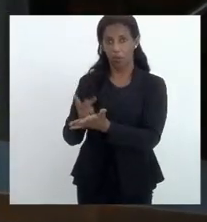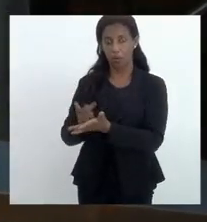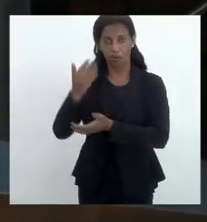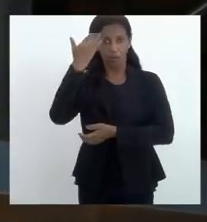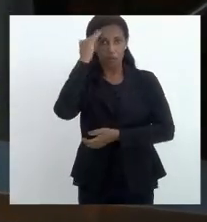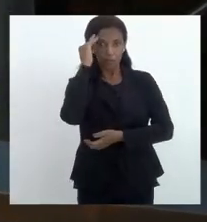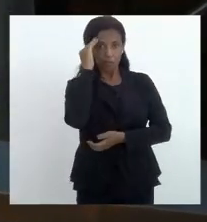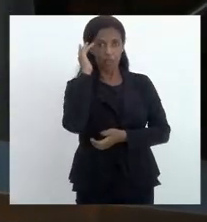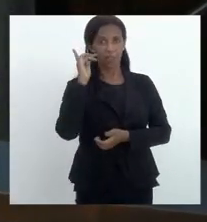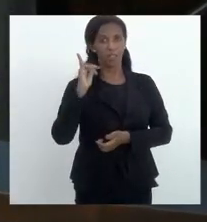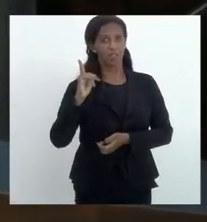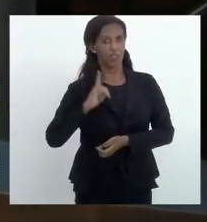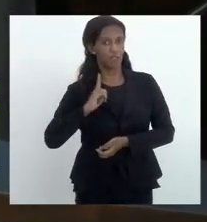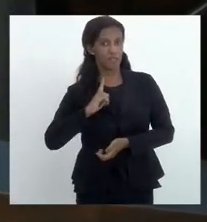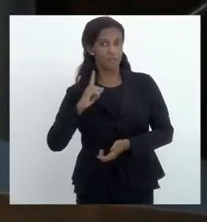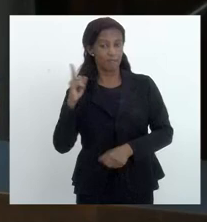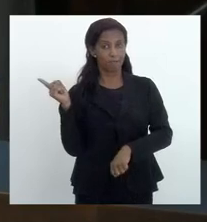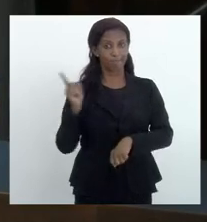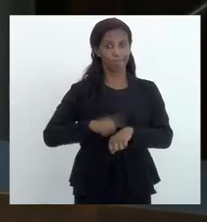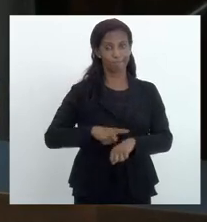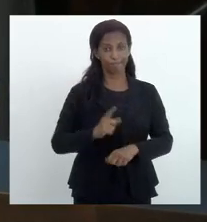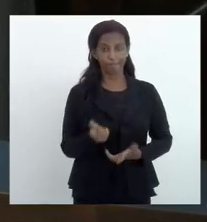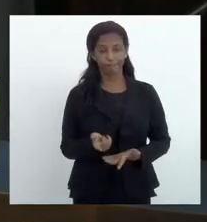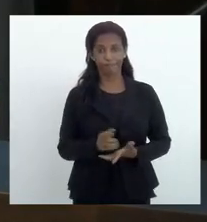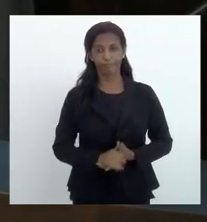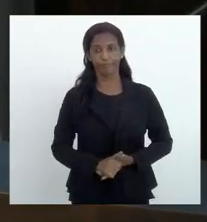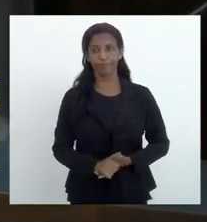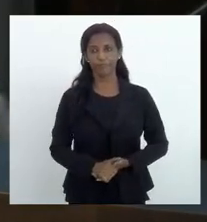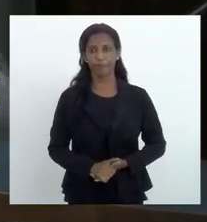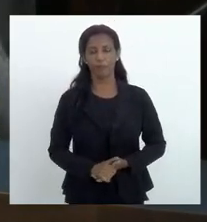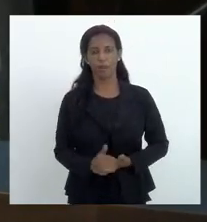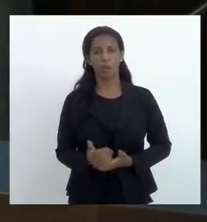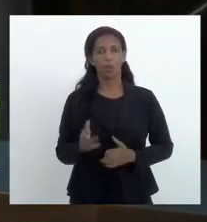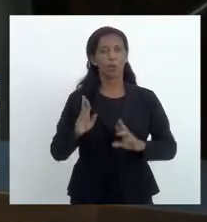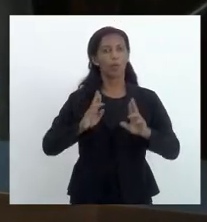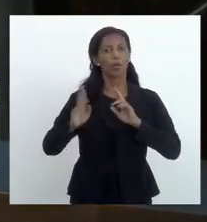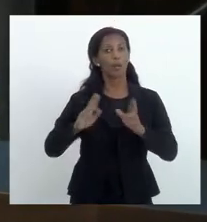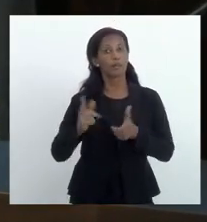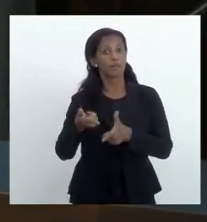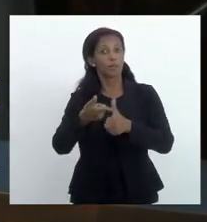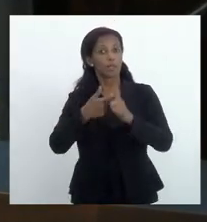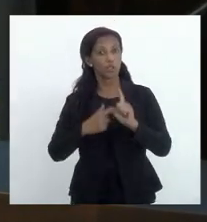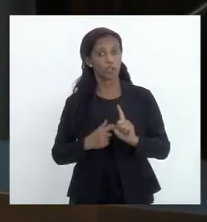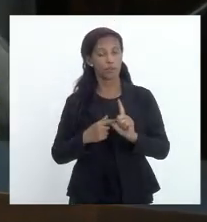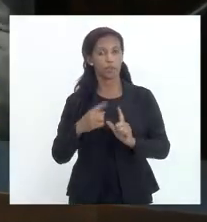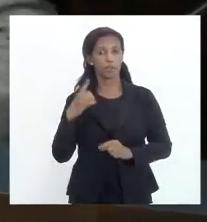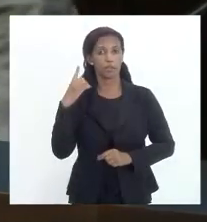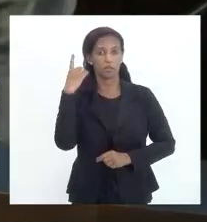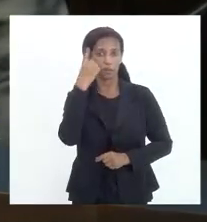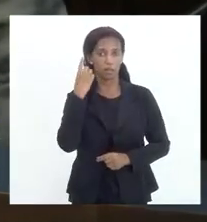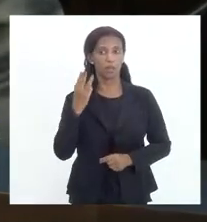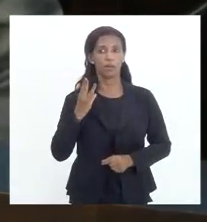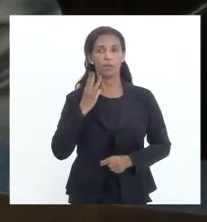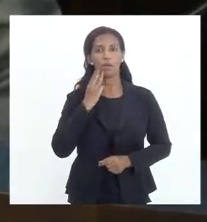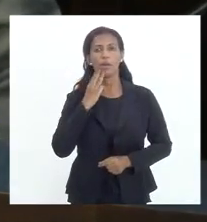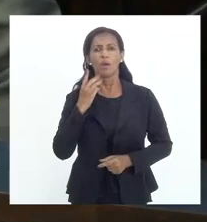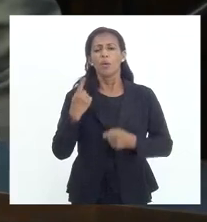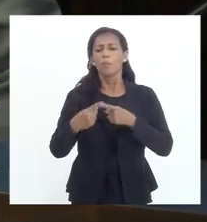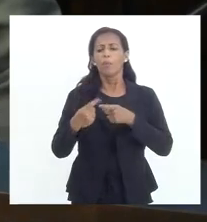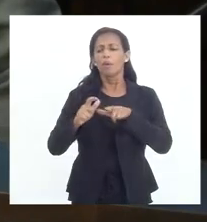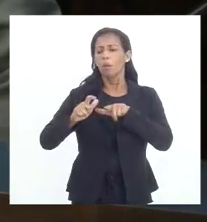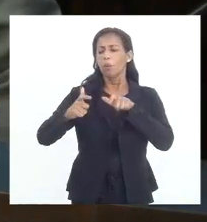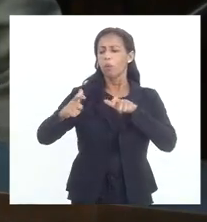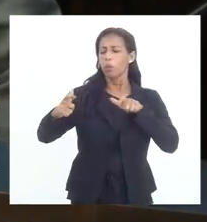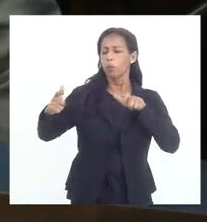entendimento é que tivesse sido feito automaticamente. Com relação à dívida, deputado Waldeck, por que que ela cresce,